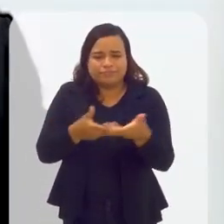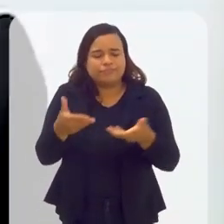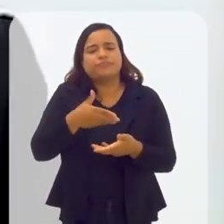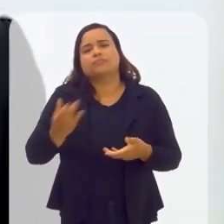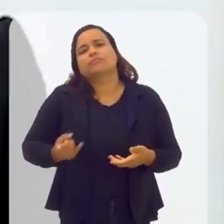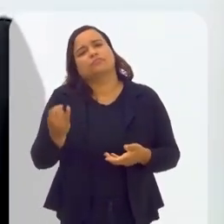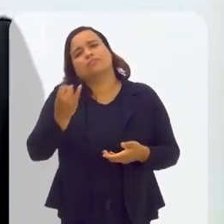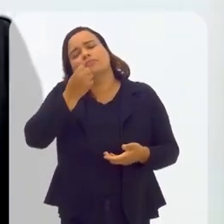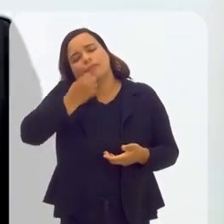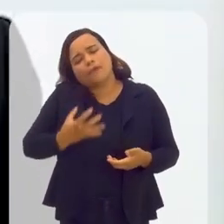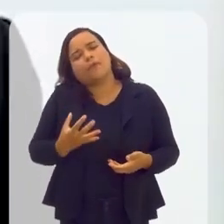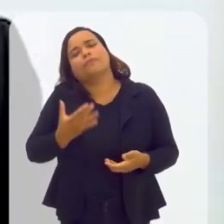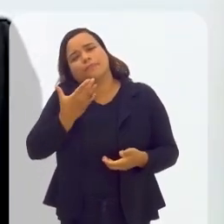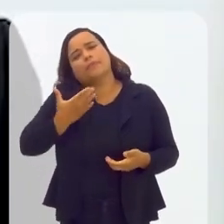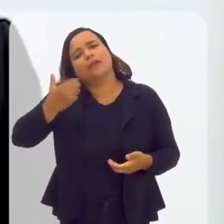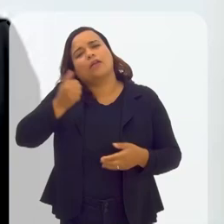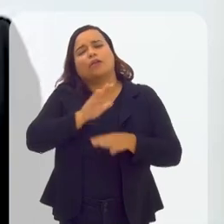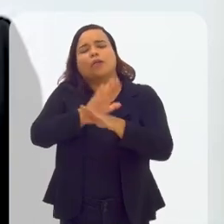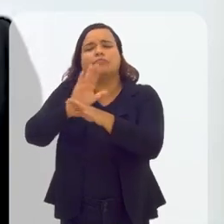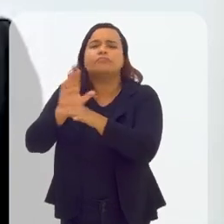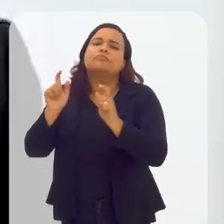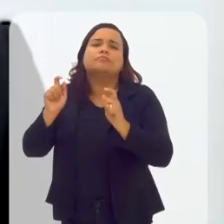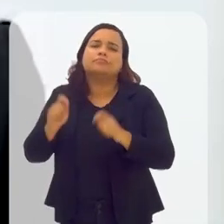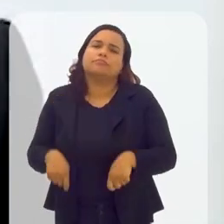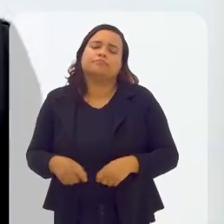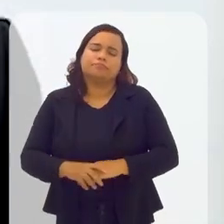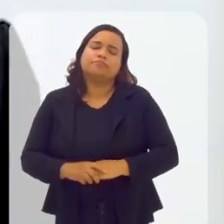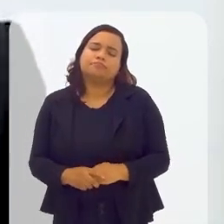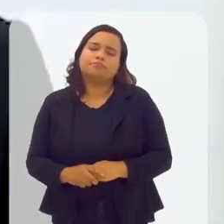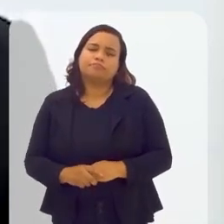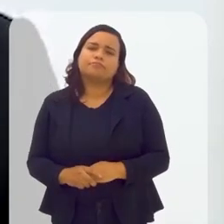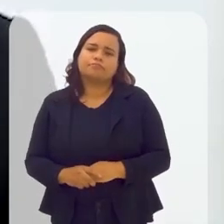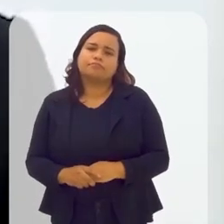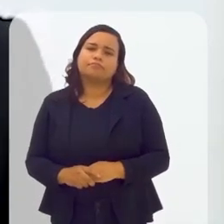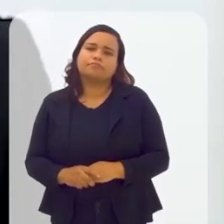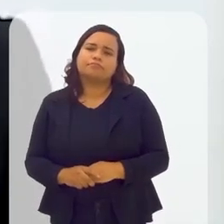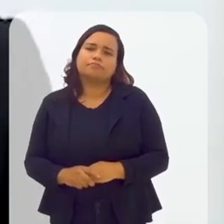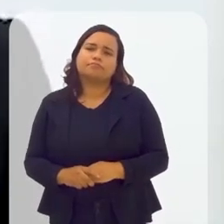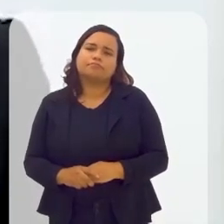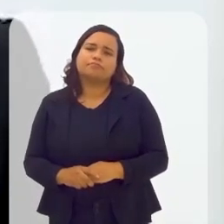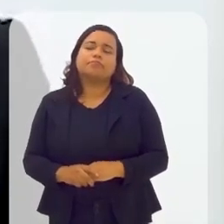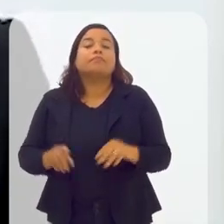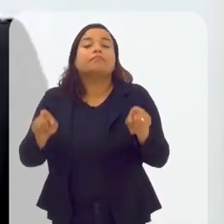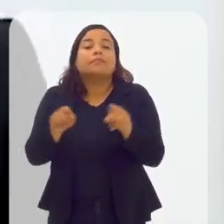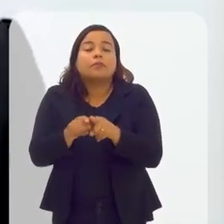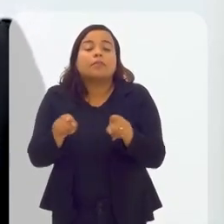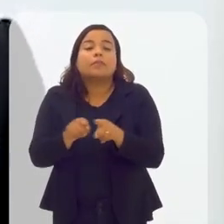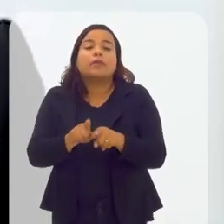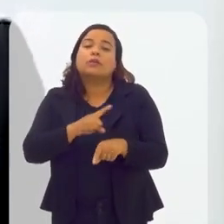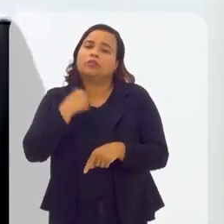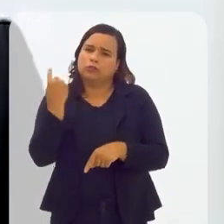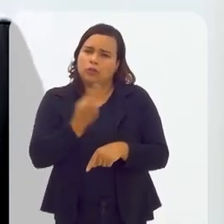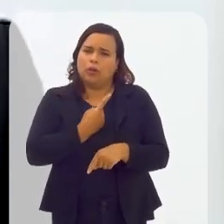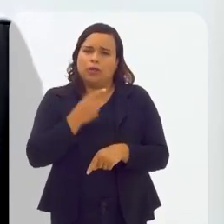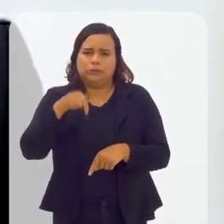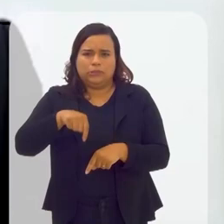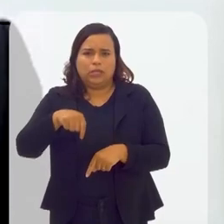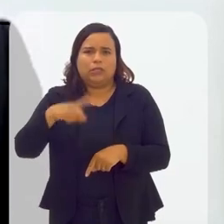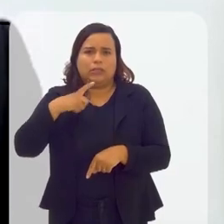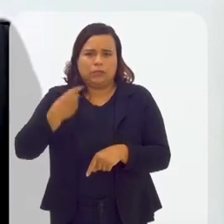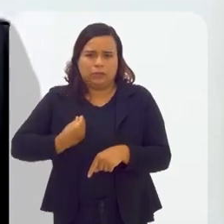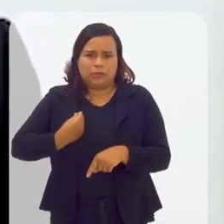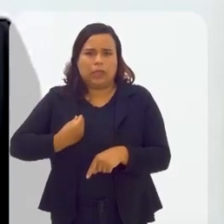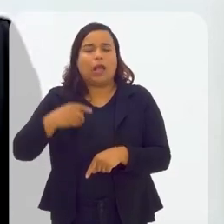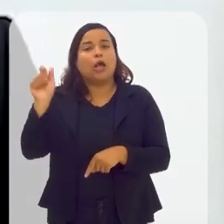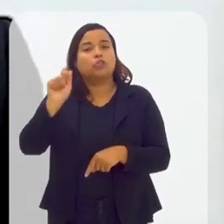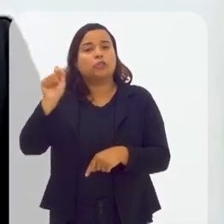discussão, nós vamos colaborar, tá certo? E nós temos aqui